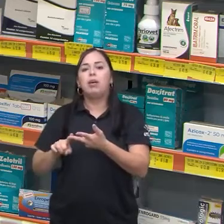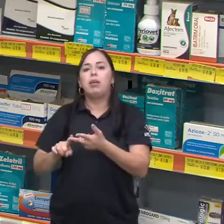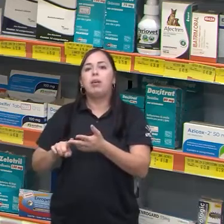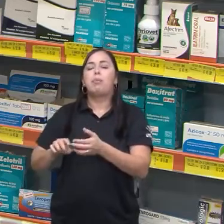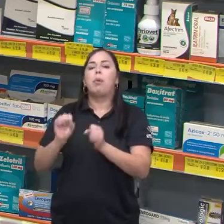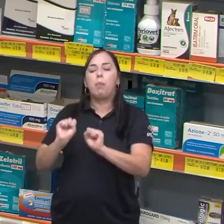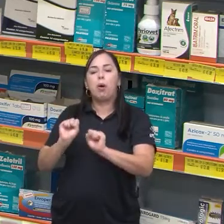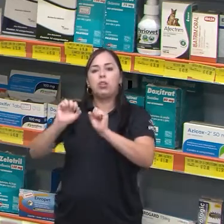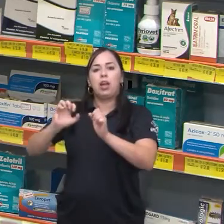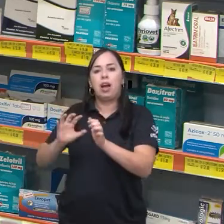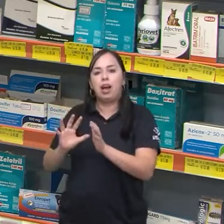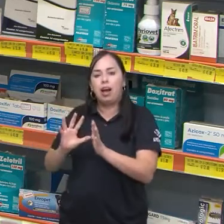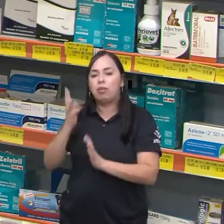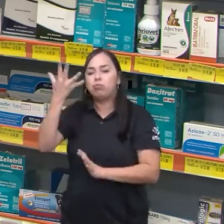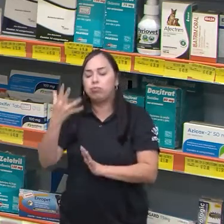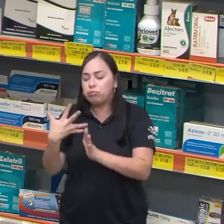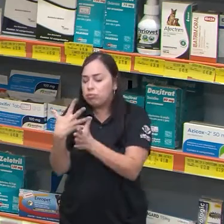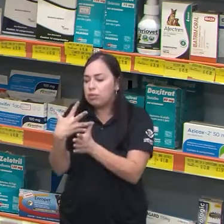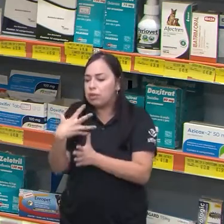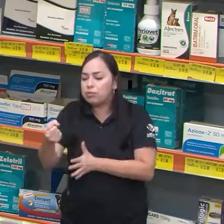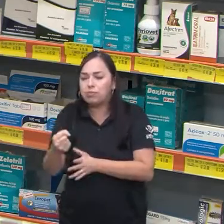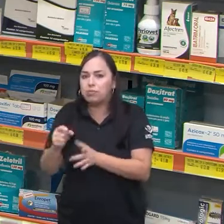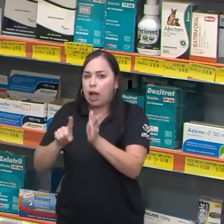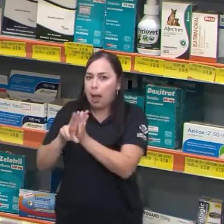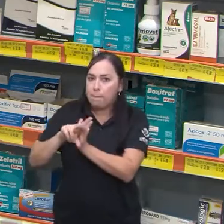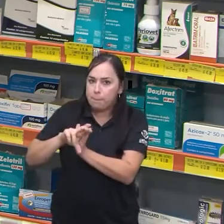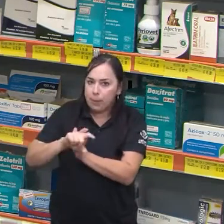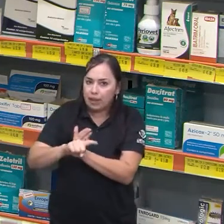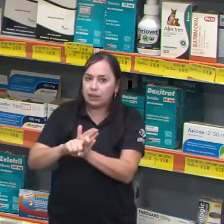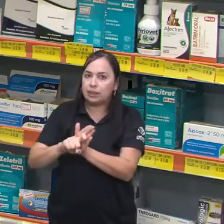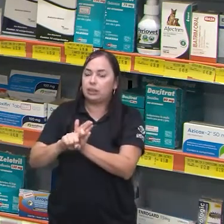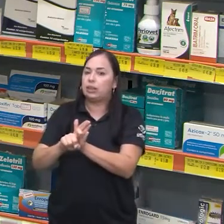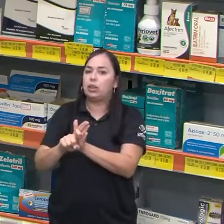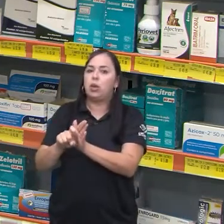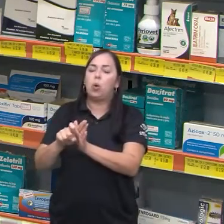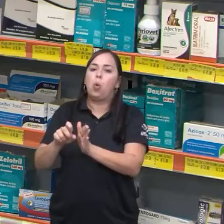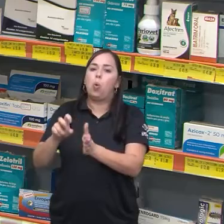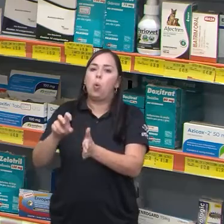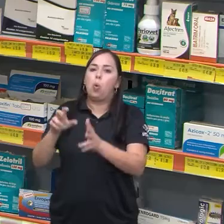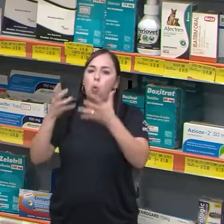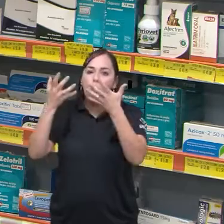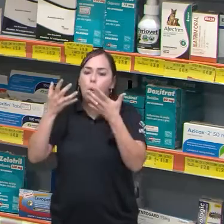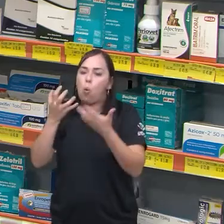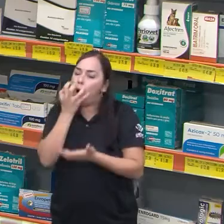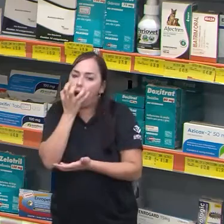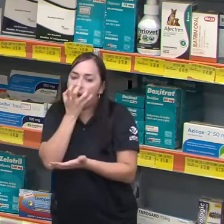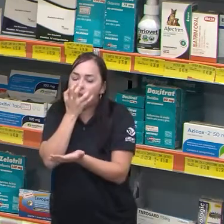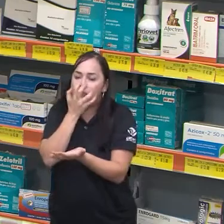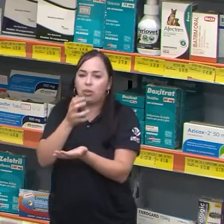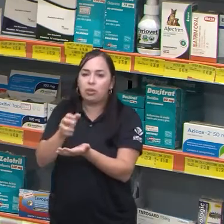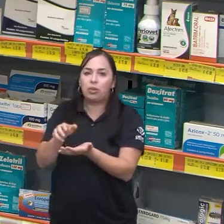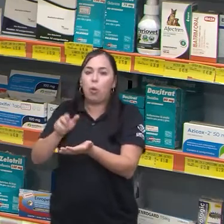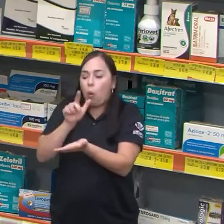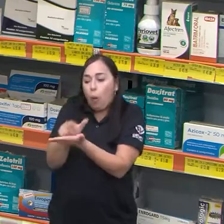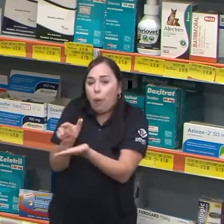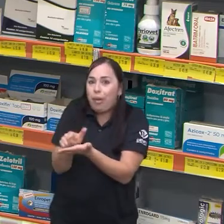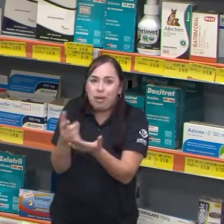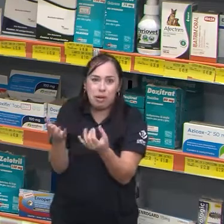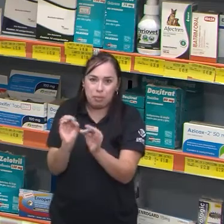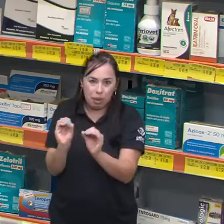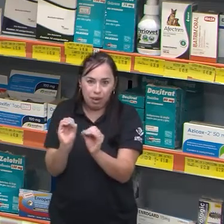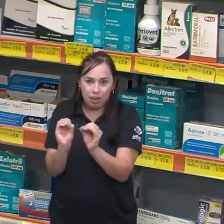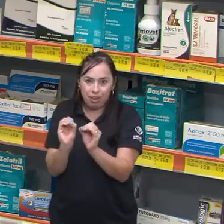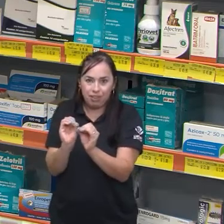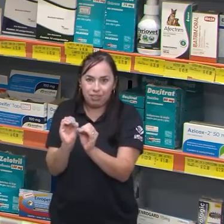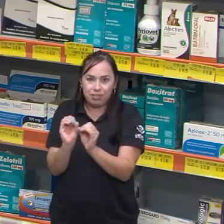aquele sangramento, vai agredir. Então ali é uma porta de entrada para a bactéria. O animal não tem aquele, né? Não vai